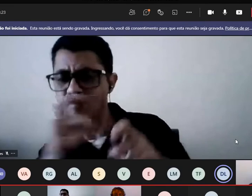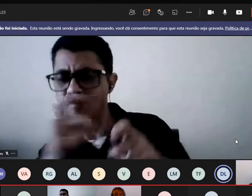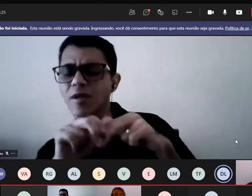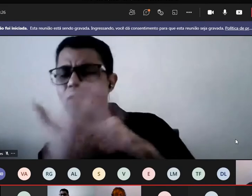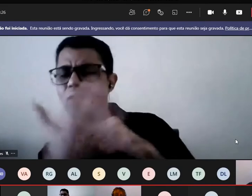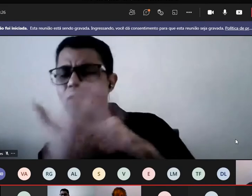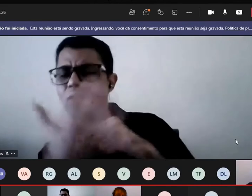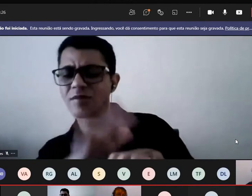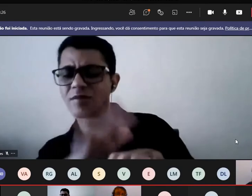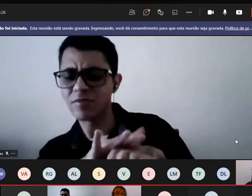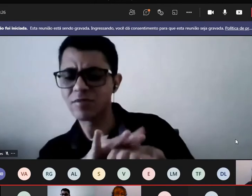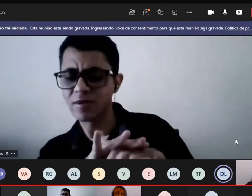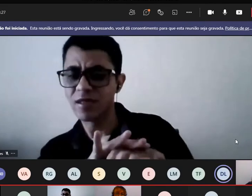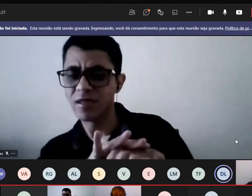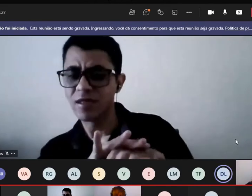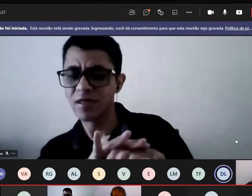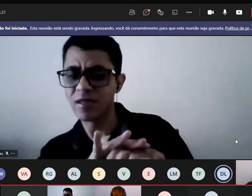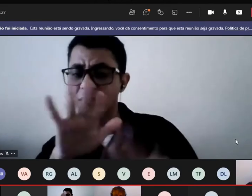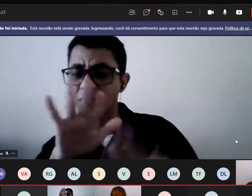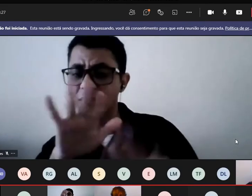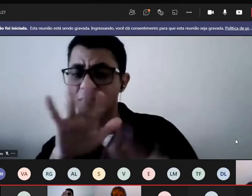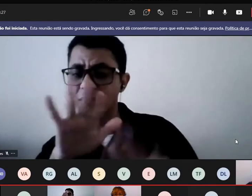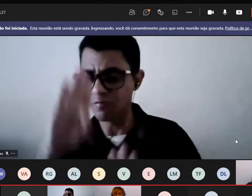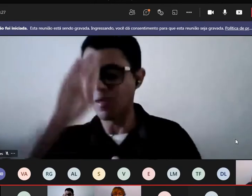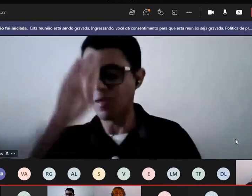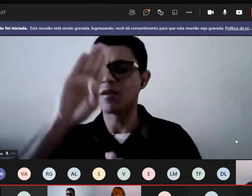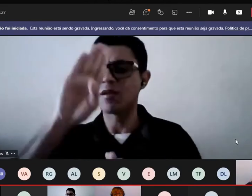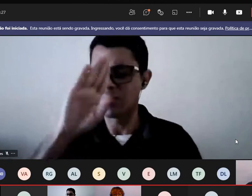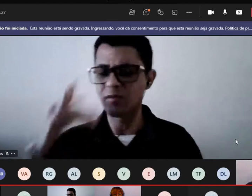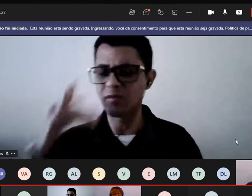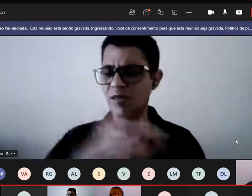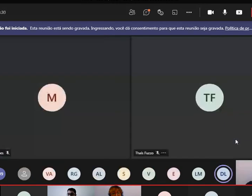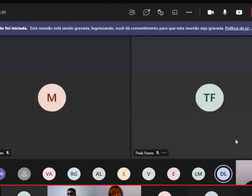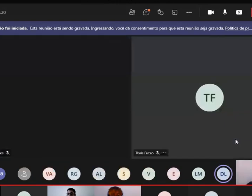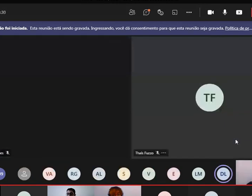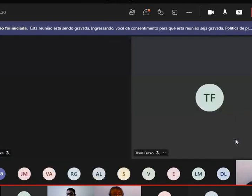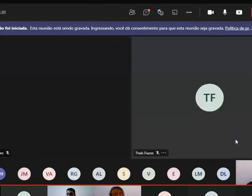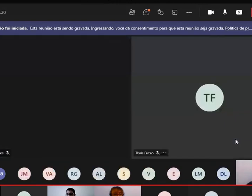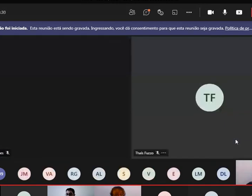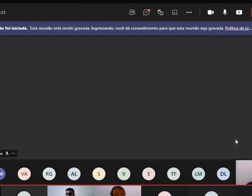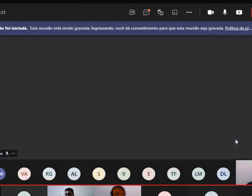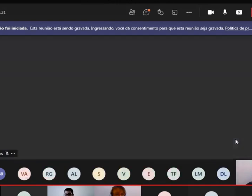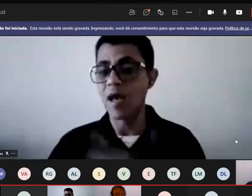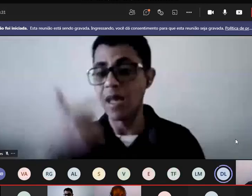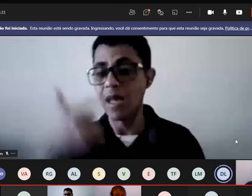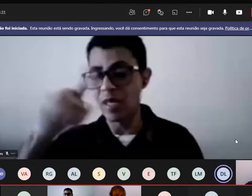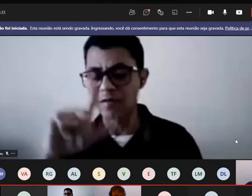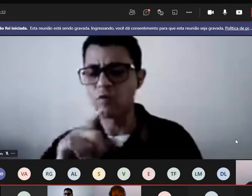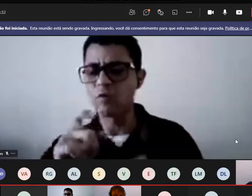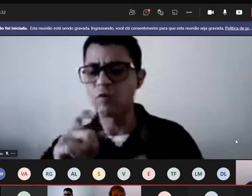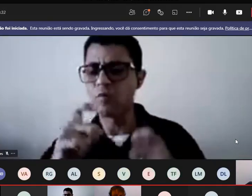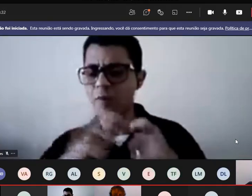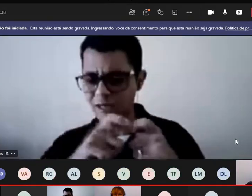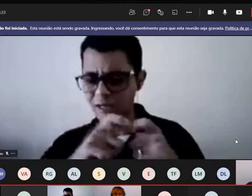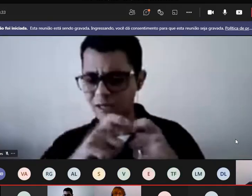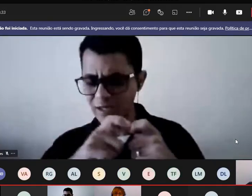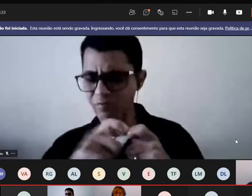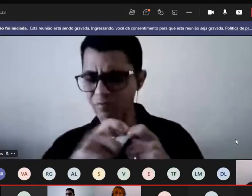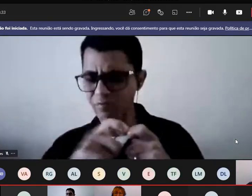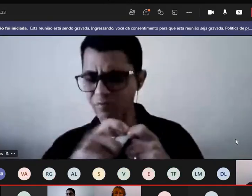principalmente quem depende da rede pública de saúde, né? A rede privada de convênio já está